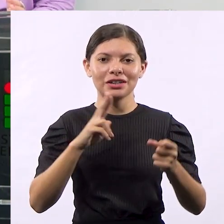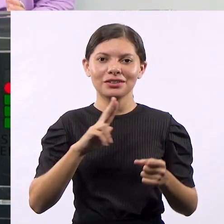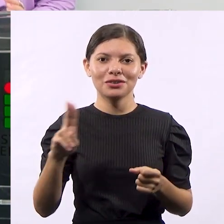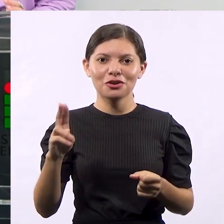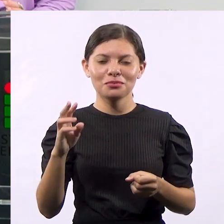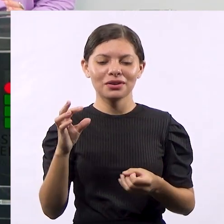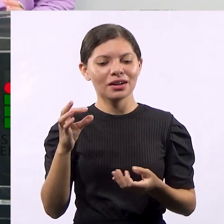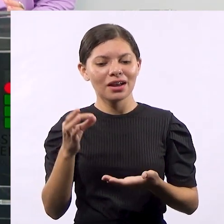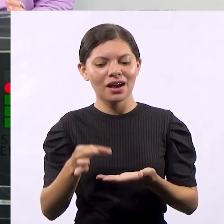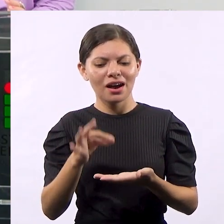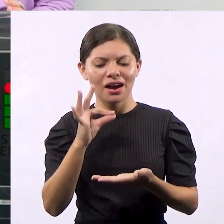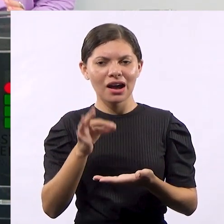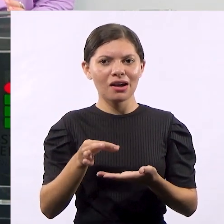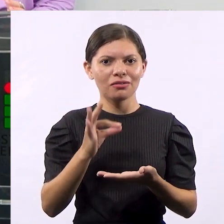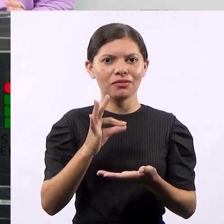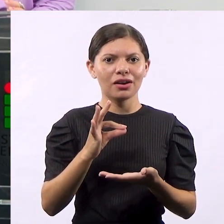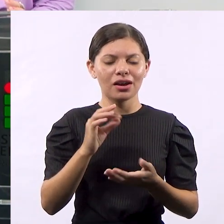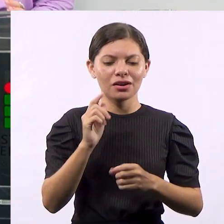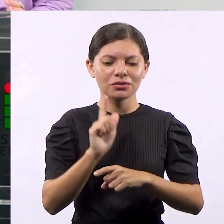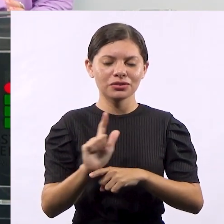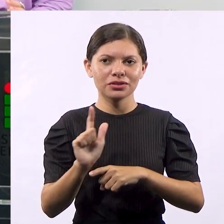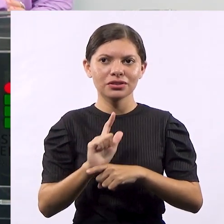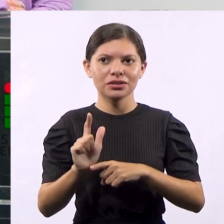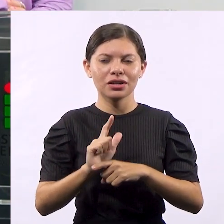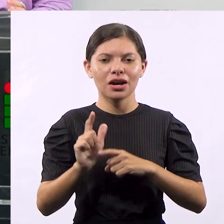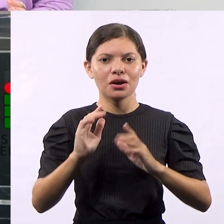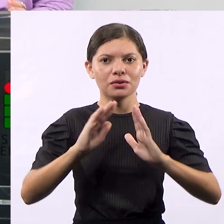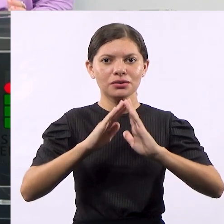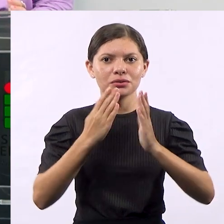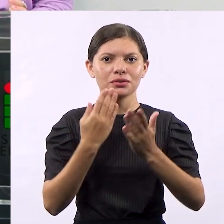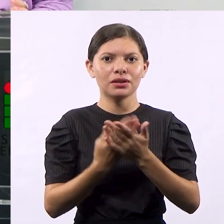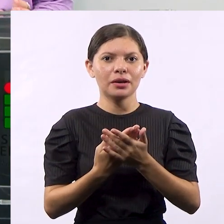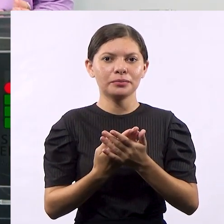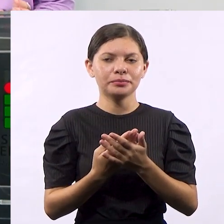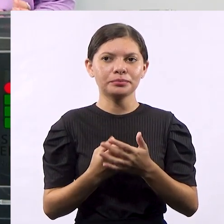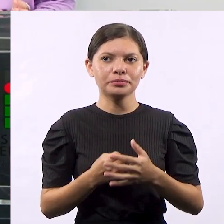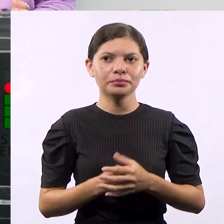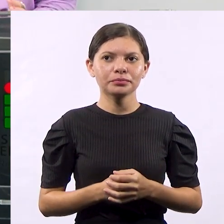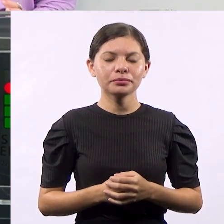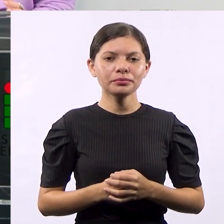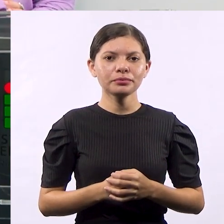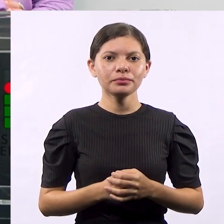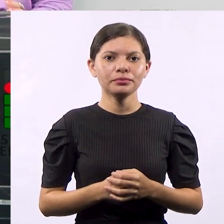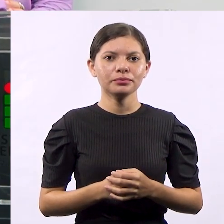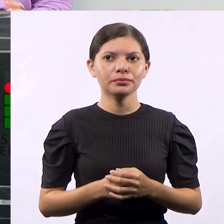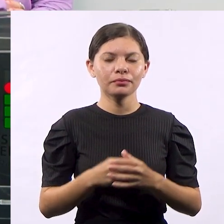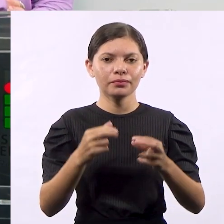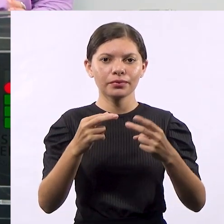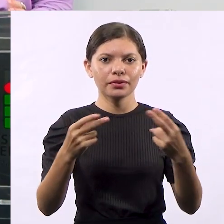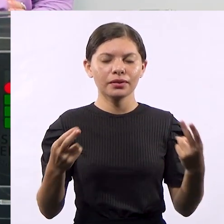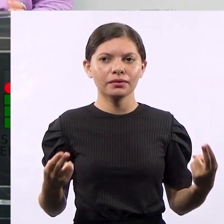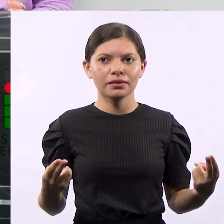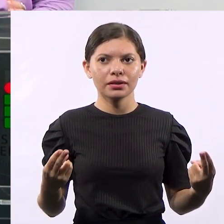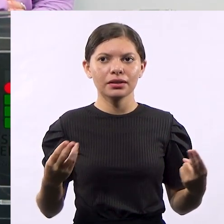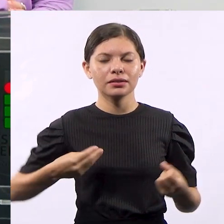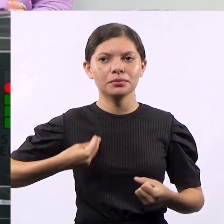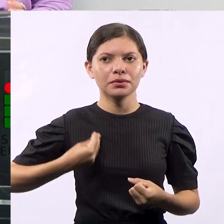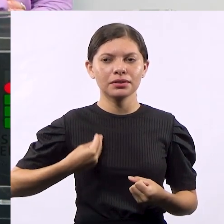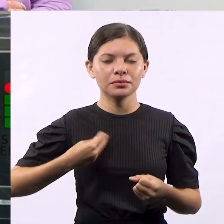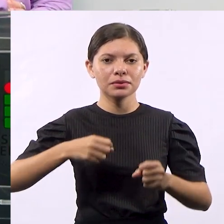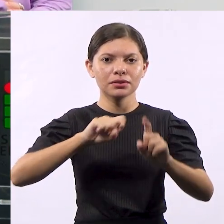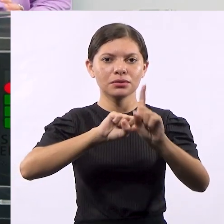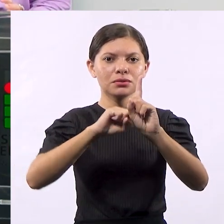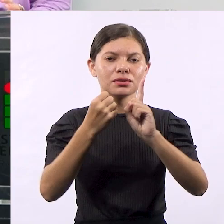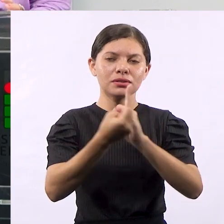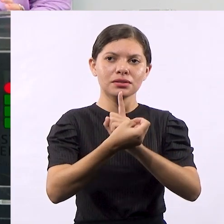Escolar, um estudo na perspectiva da filosofia da linguagem sobre identidade e diferença, educação intercultural, participação social